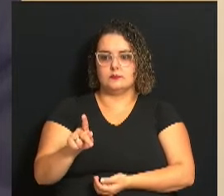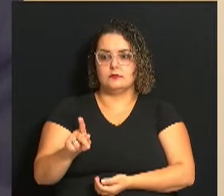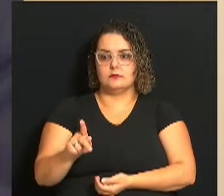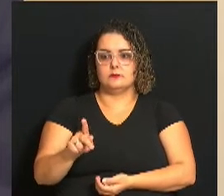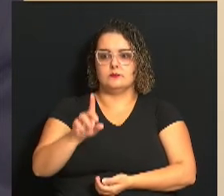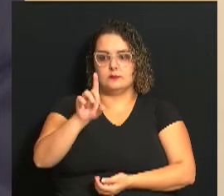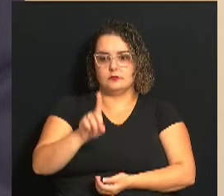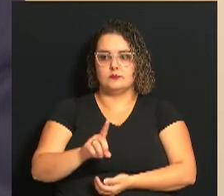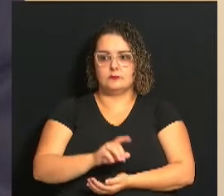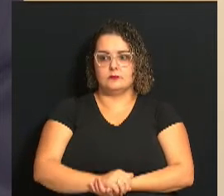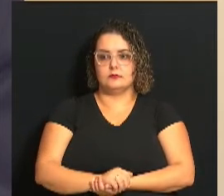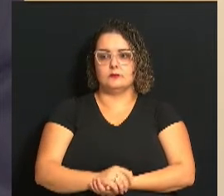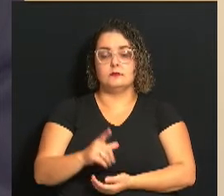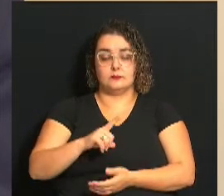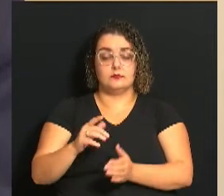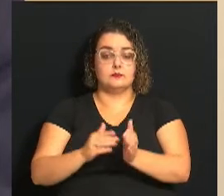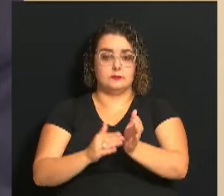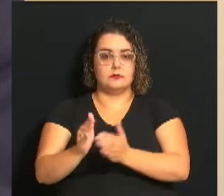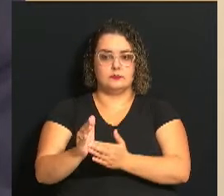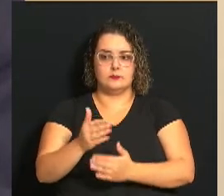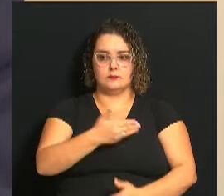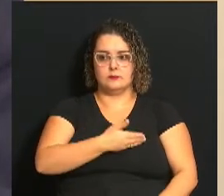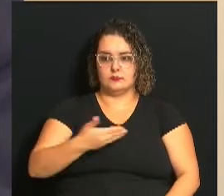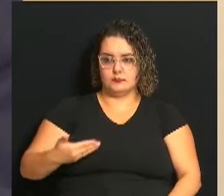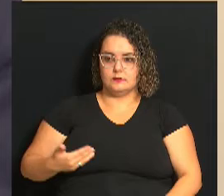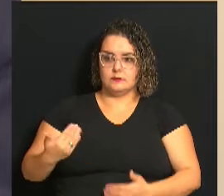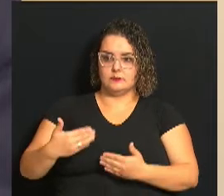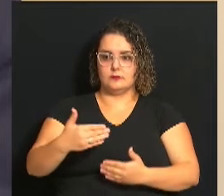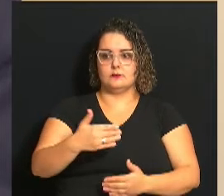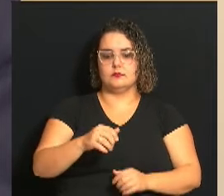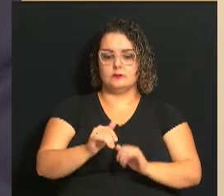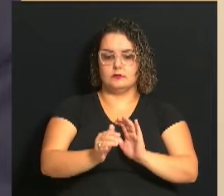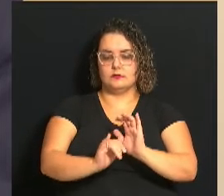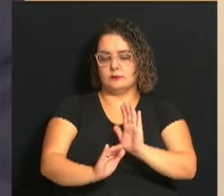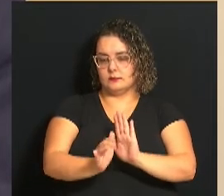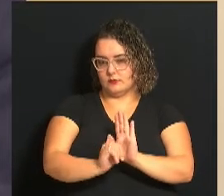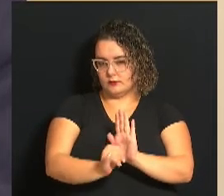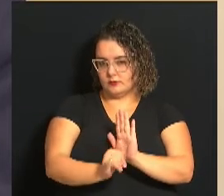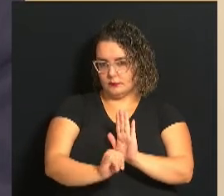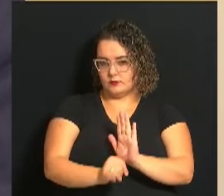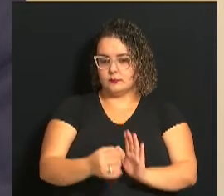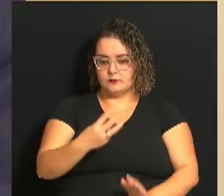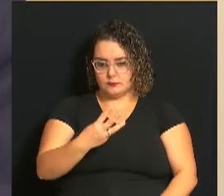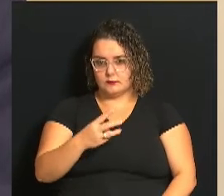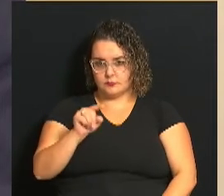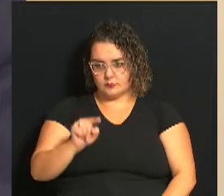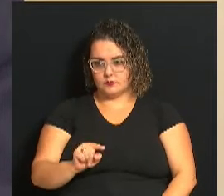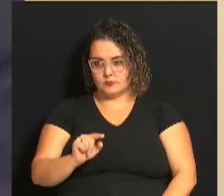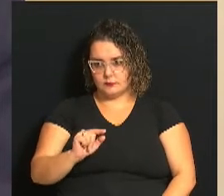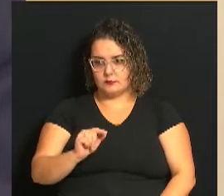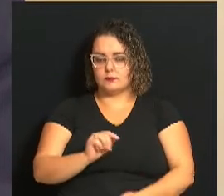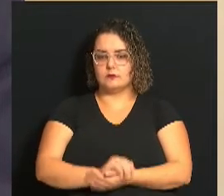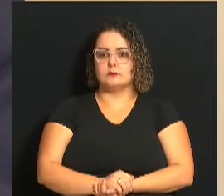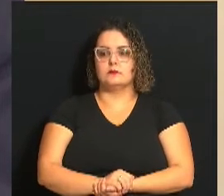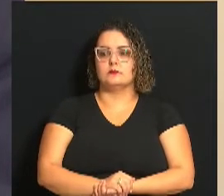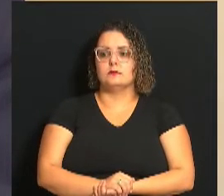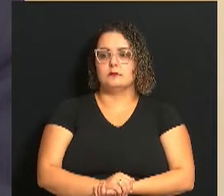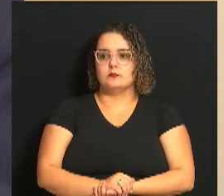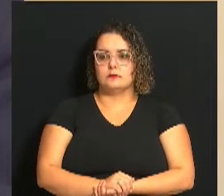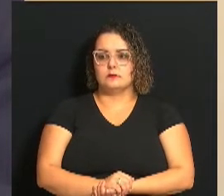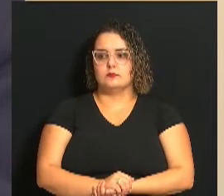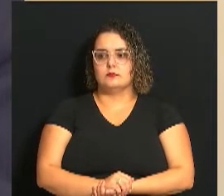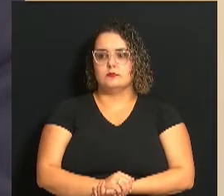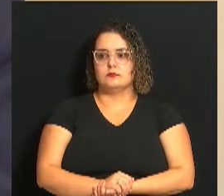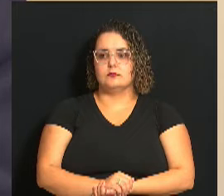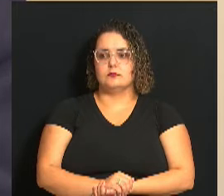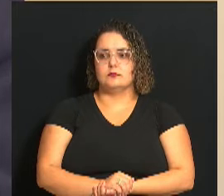em vigência, é o edital 3 de 2016, que já foi prorrogado 2 vezes. Nós temos ainda algumas